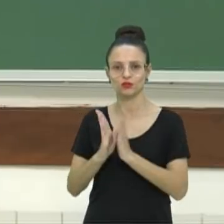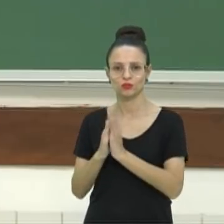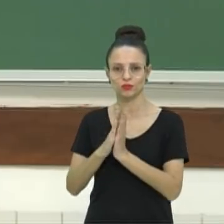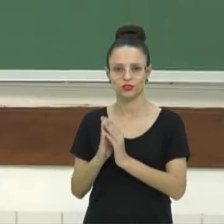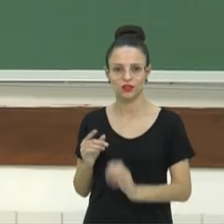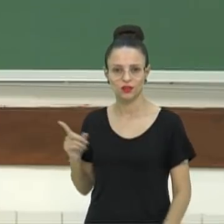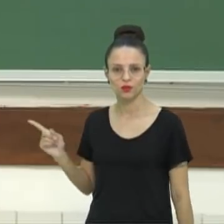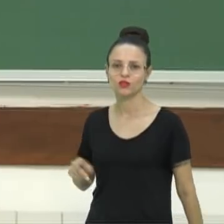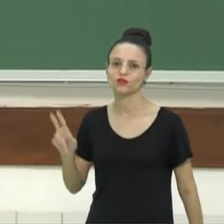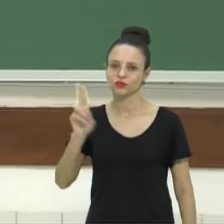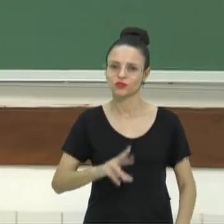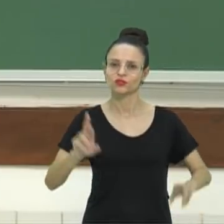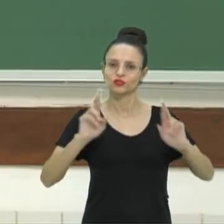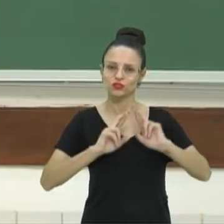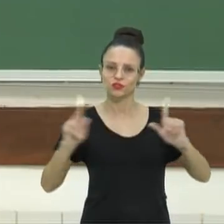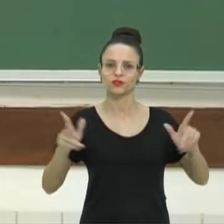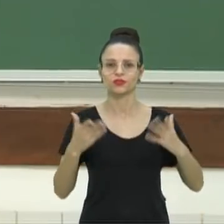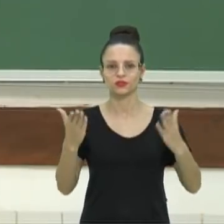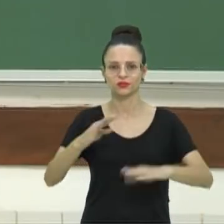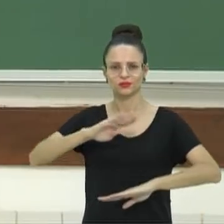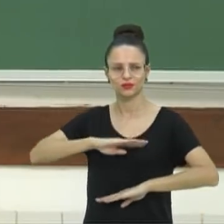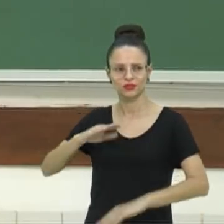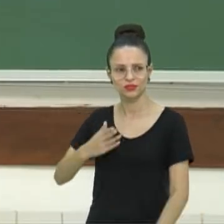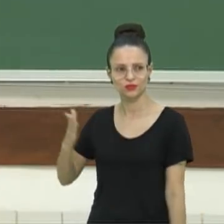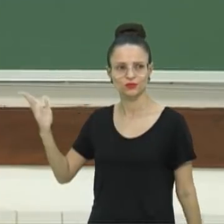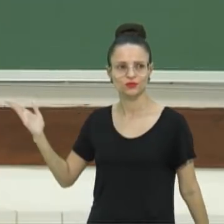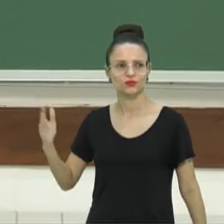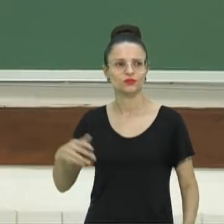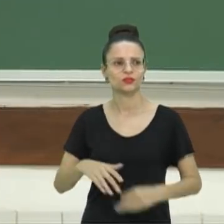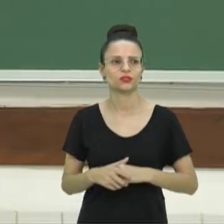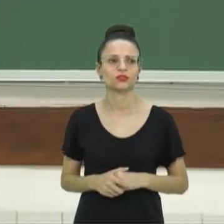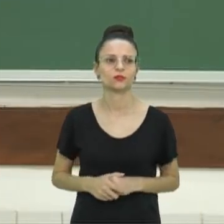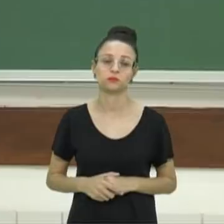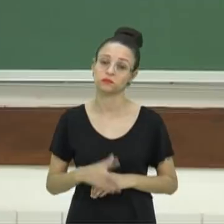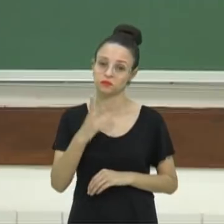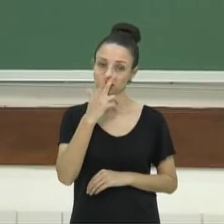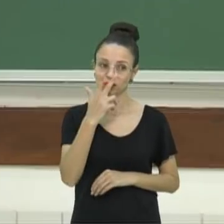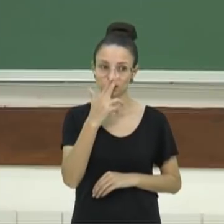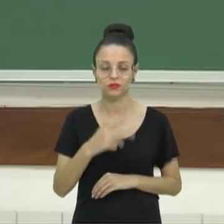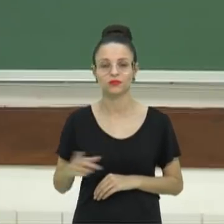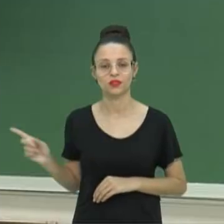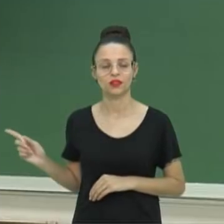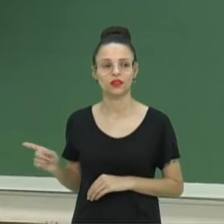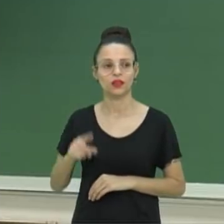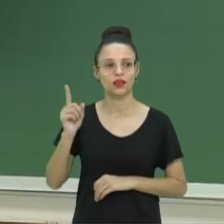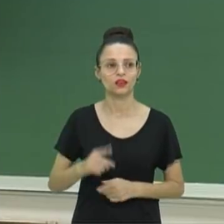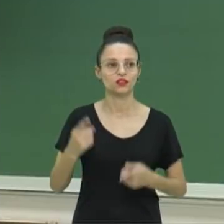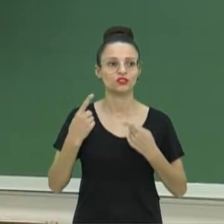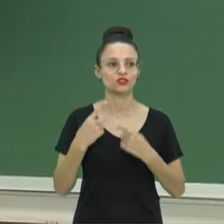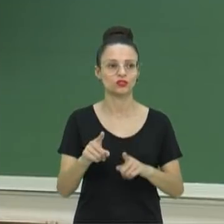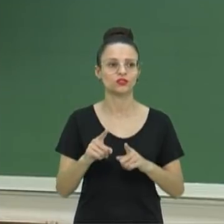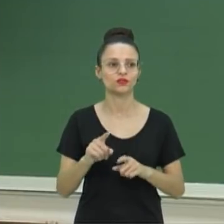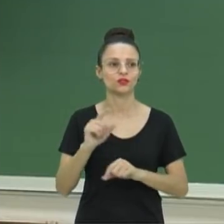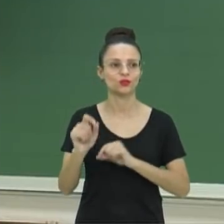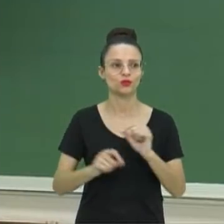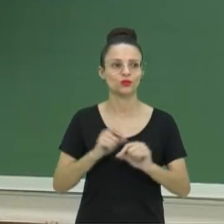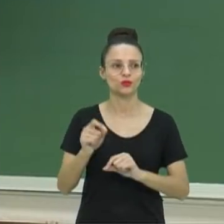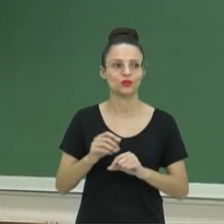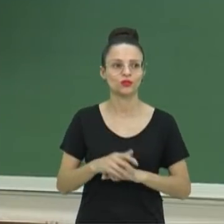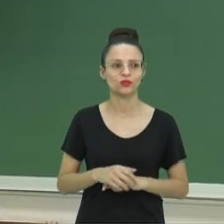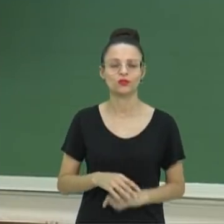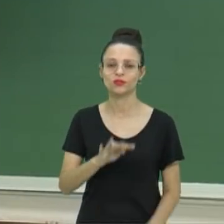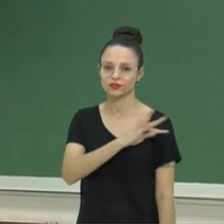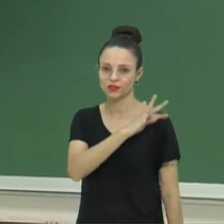então foi bastante diferente nessa situação, né? Então aqui, provavelmente nessa imagem aqui foi o desafio que um